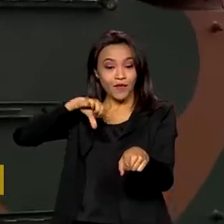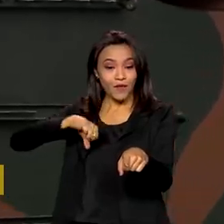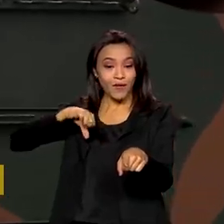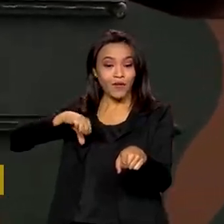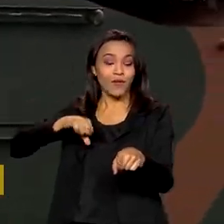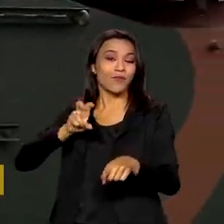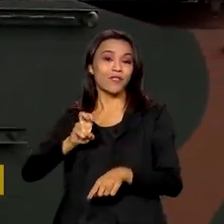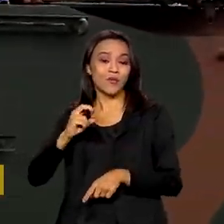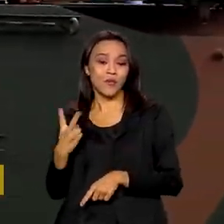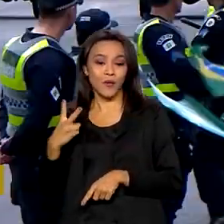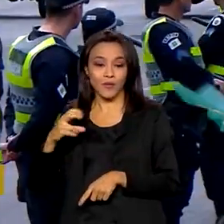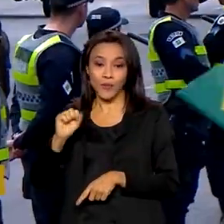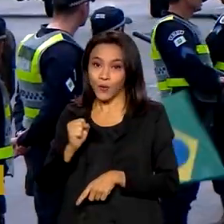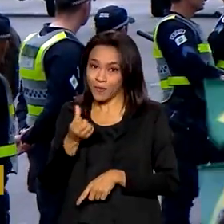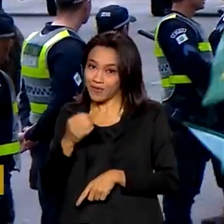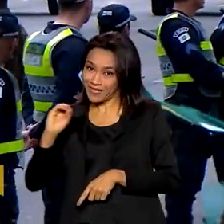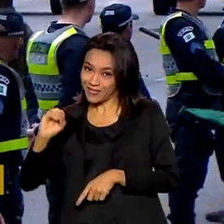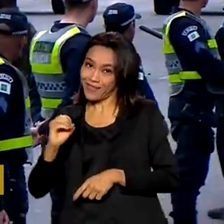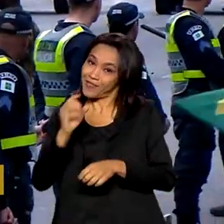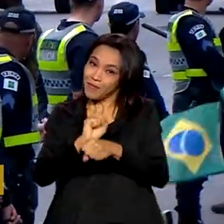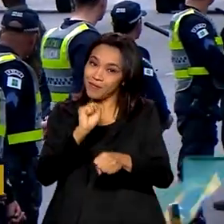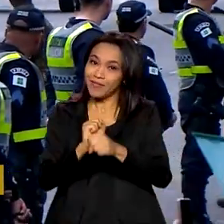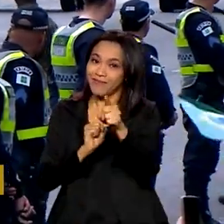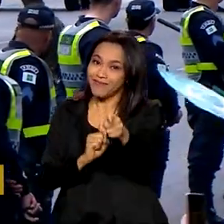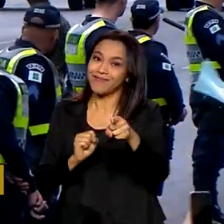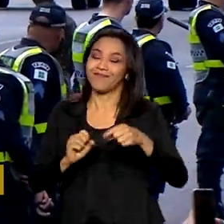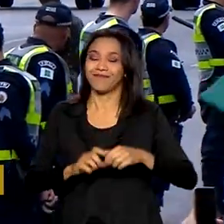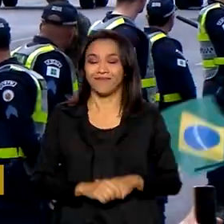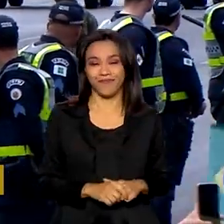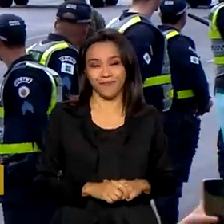99952-8600. Estamos te esperando.